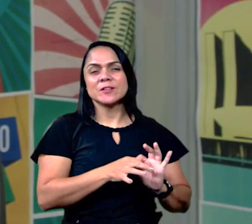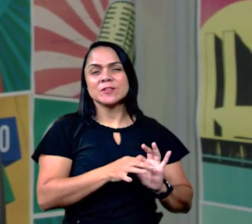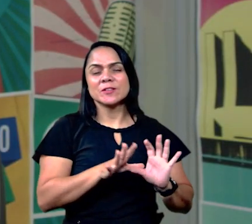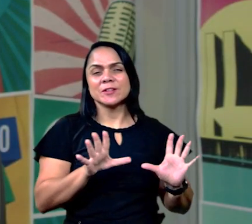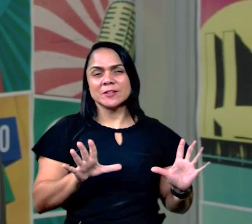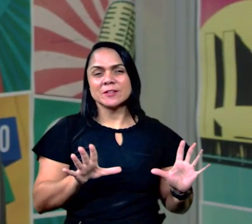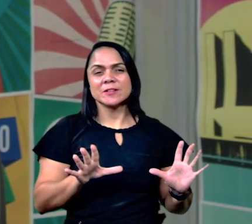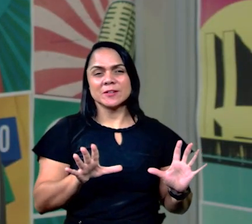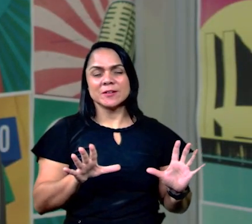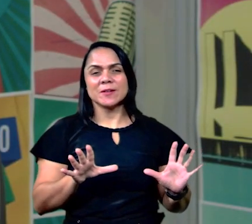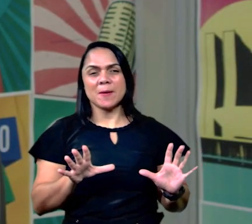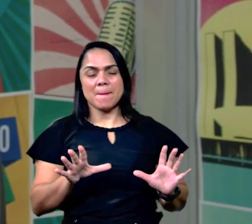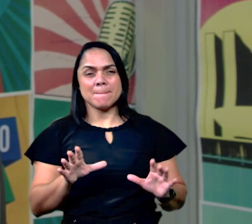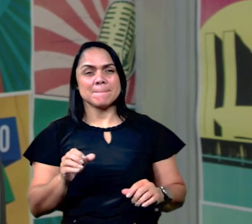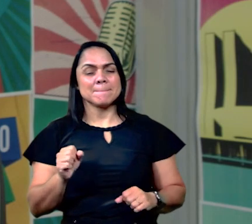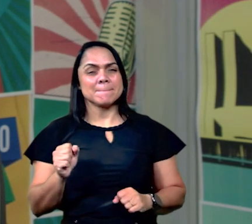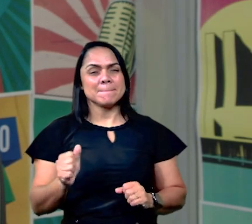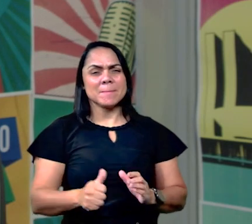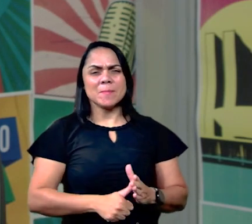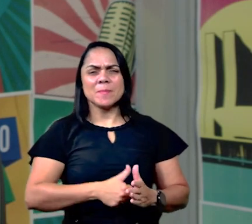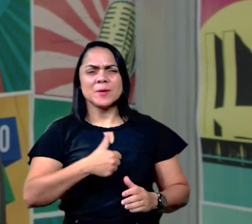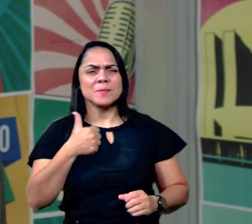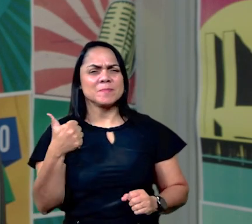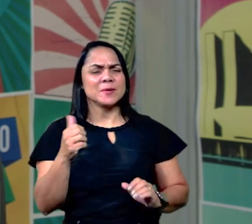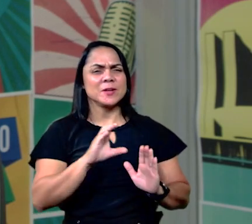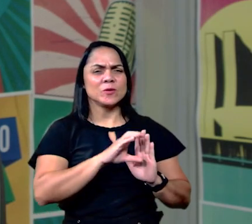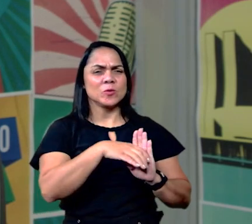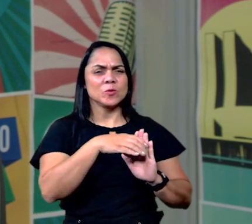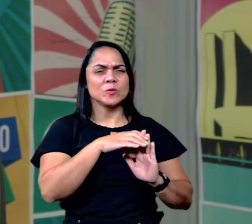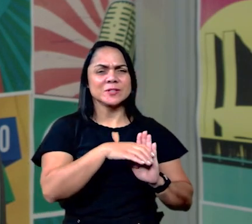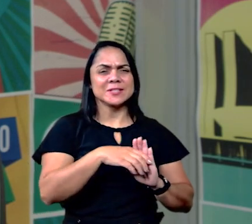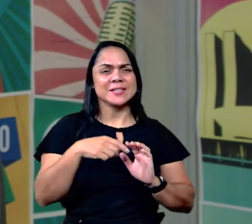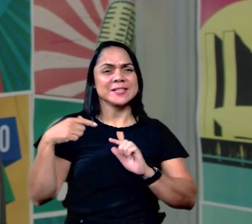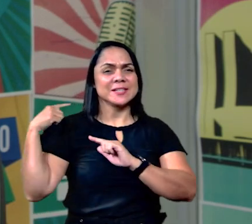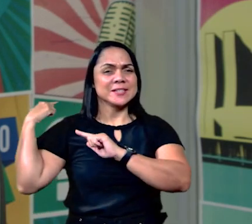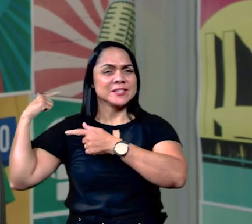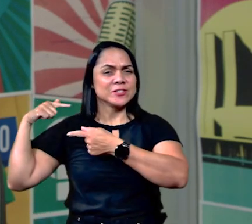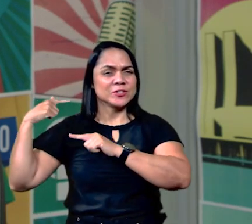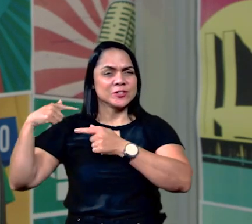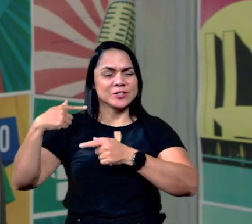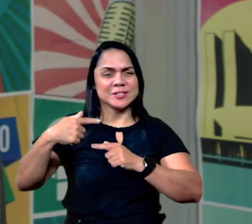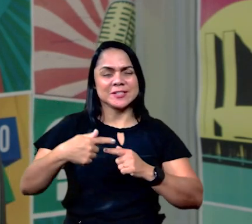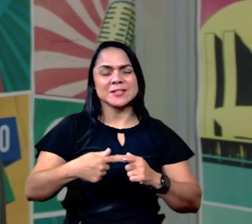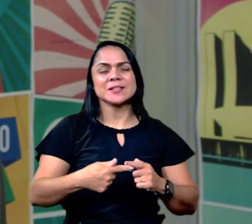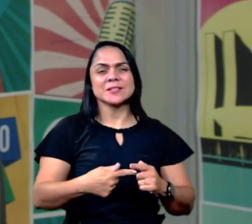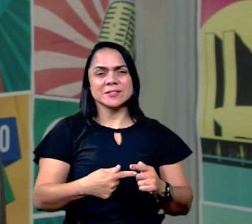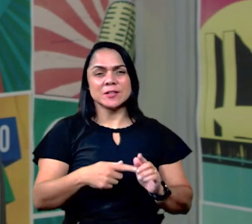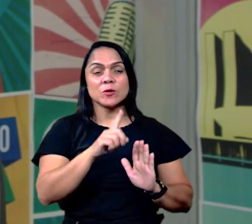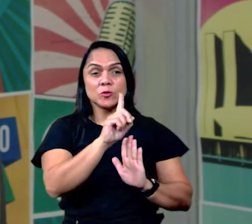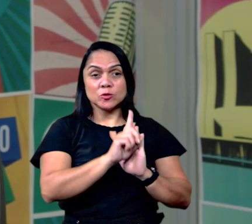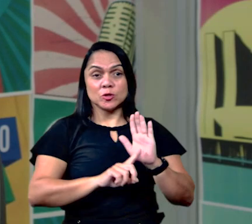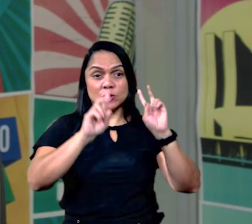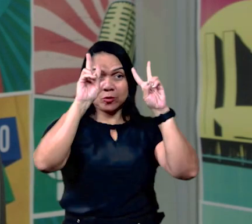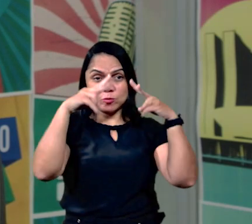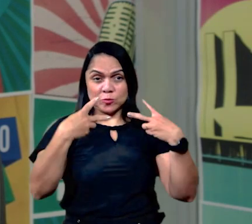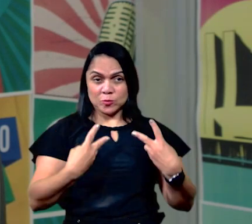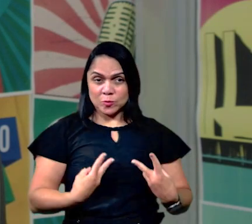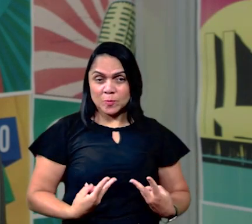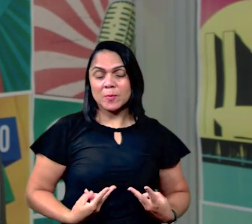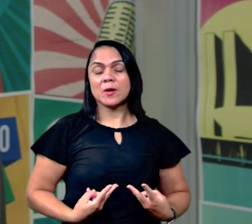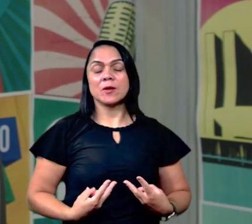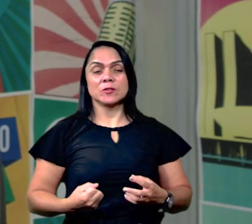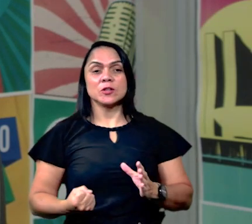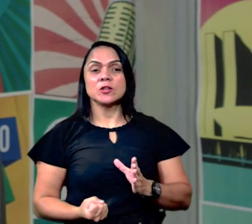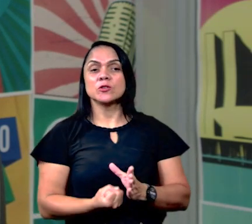é, inclusive, um dos primeiros conceitos, né, da chamada primeira geração de direitos humanos, que vem, né, e surge no contexto do